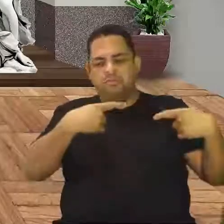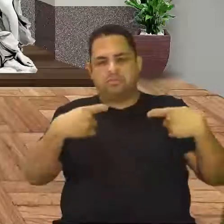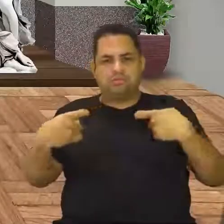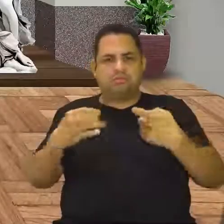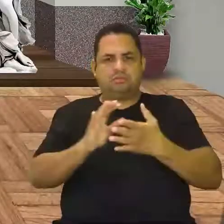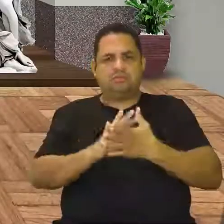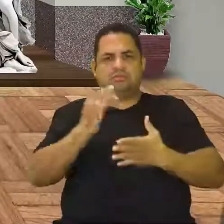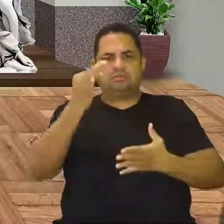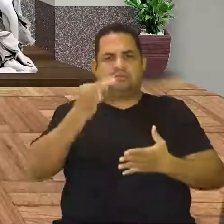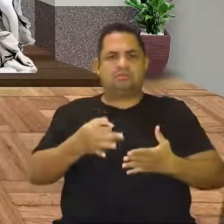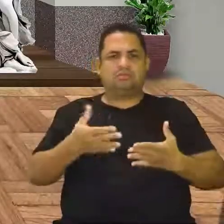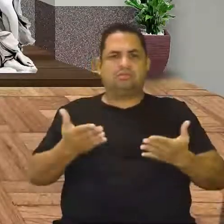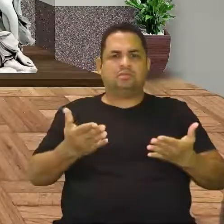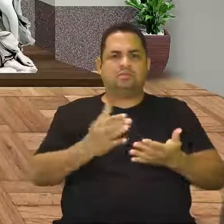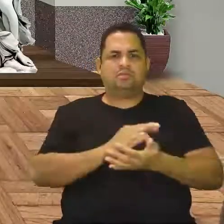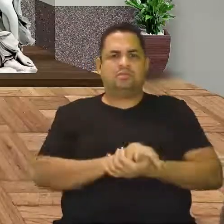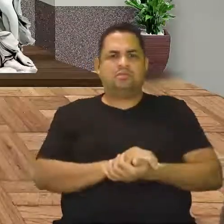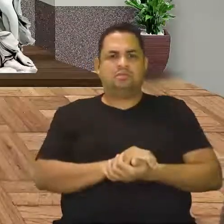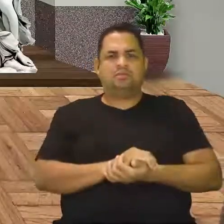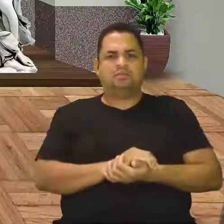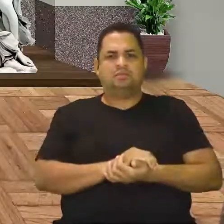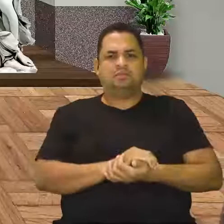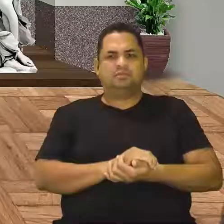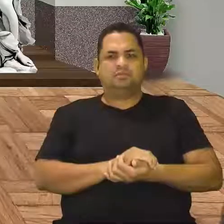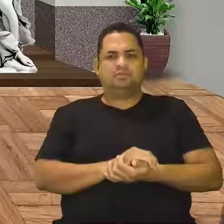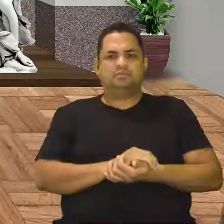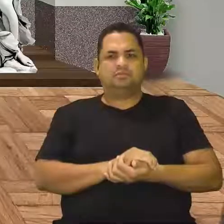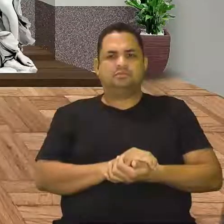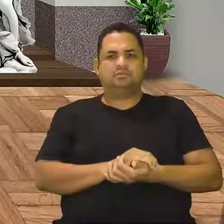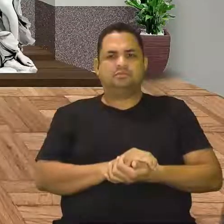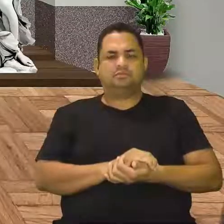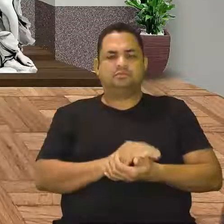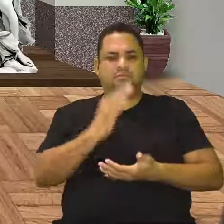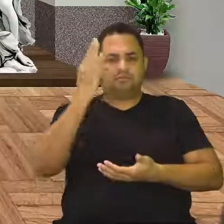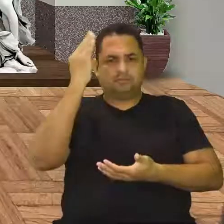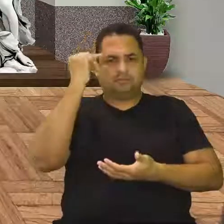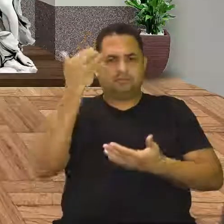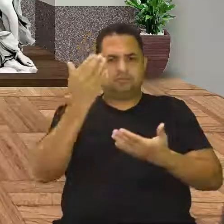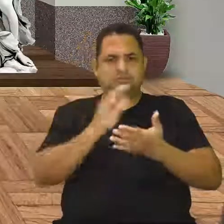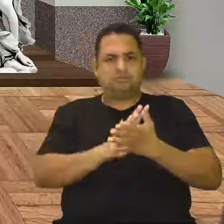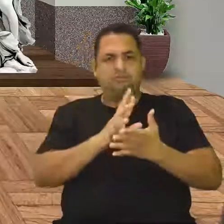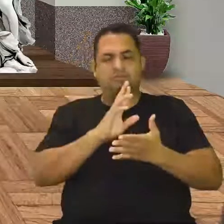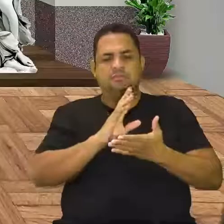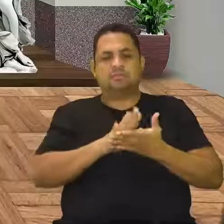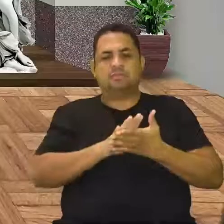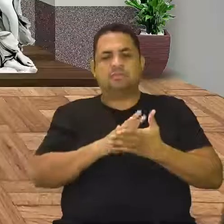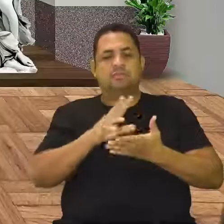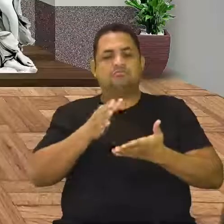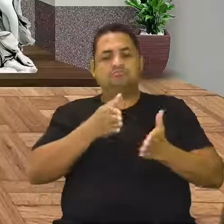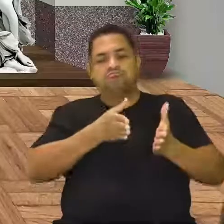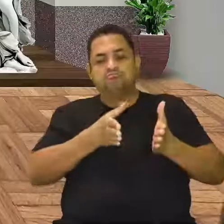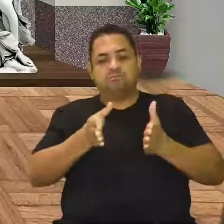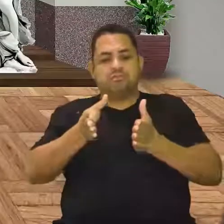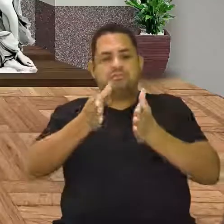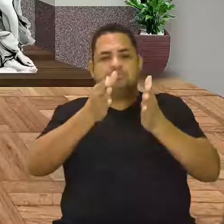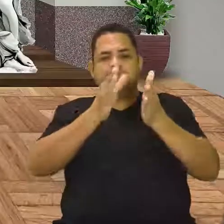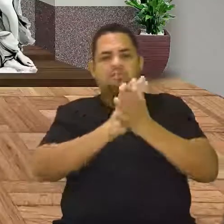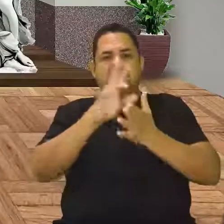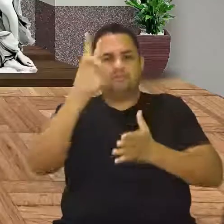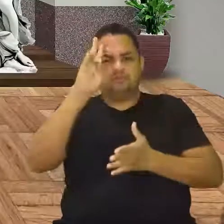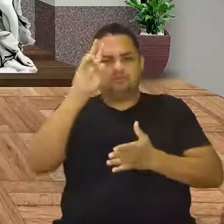tá certo sabemos que a os rumos da história